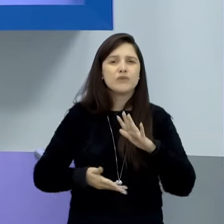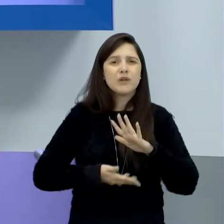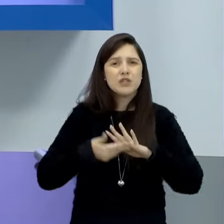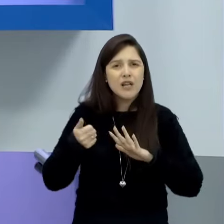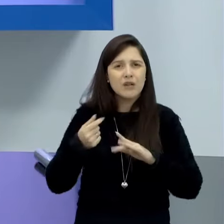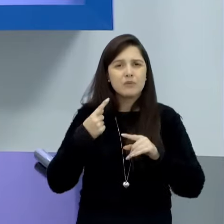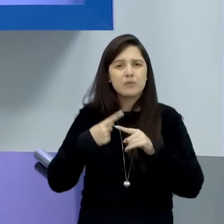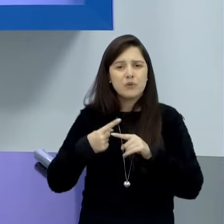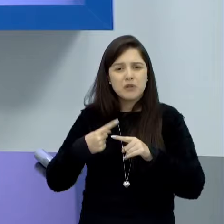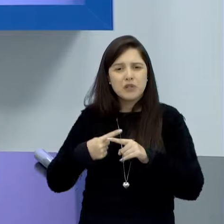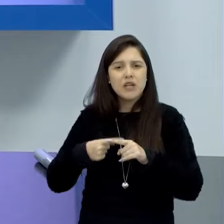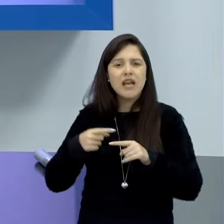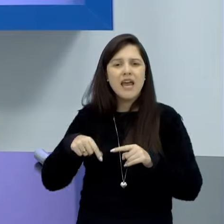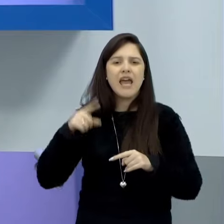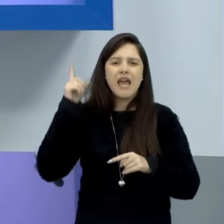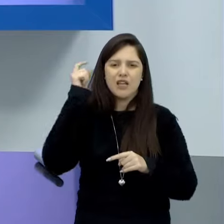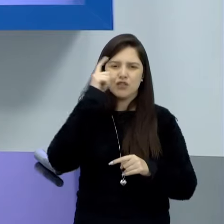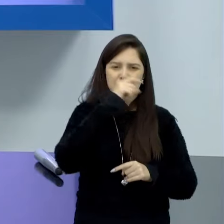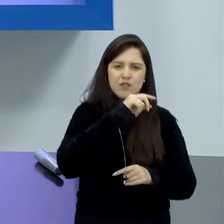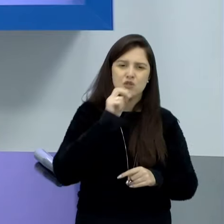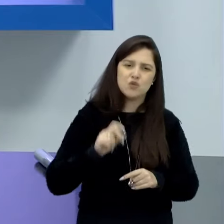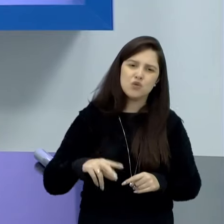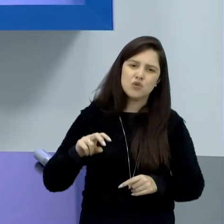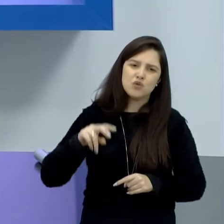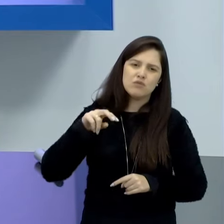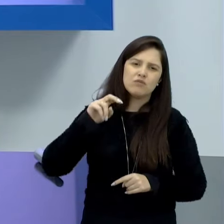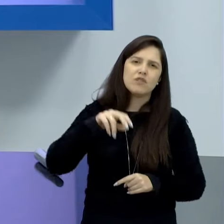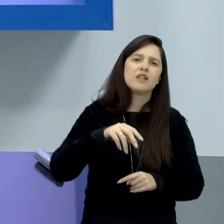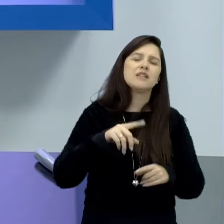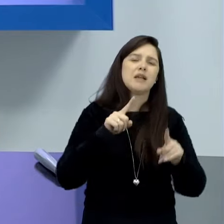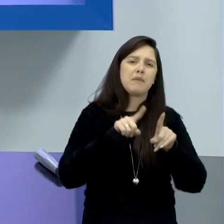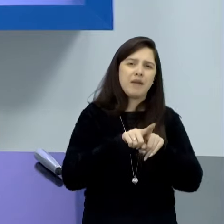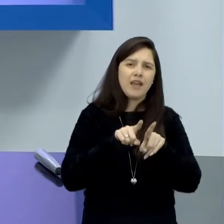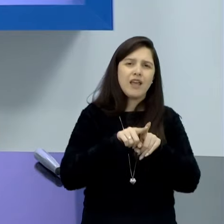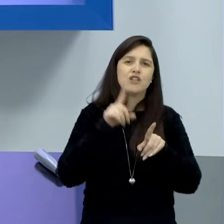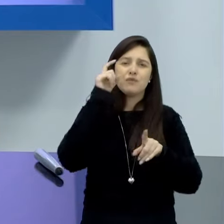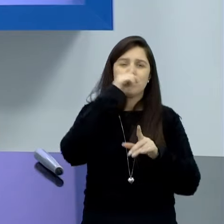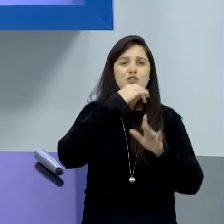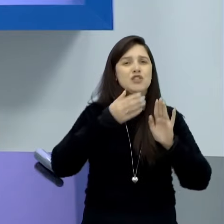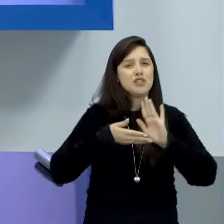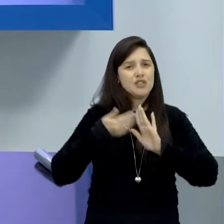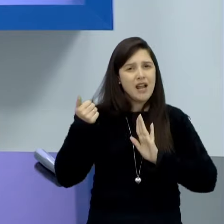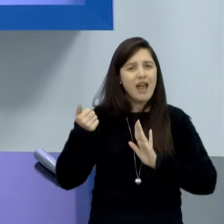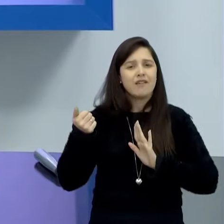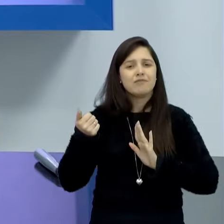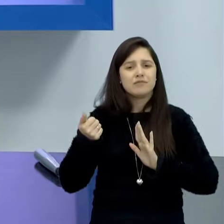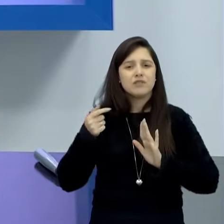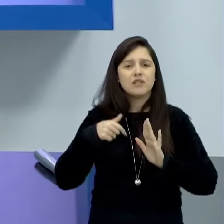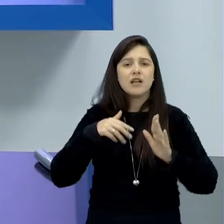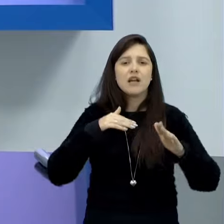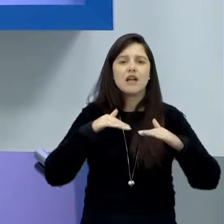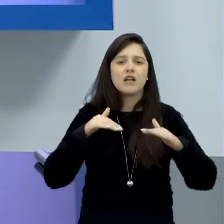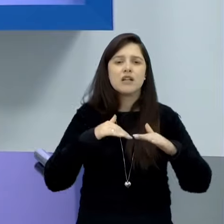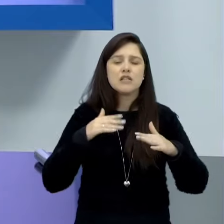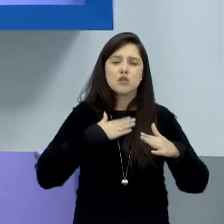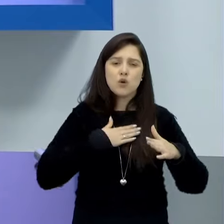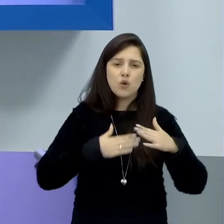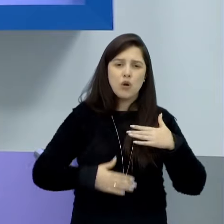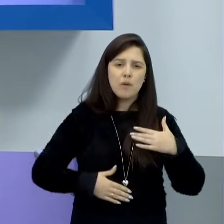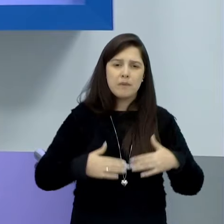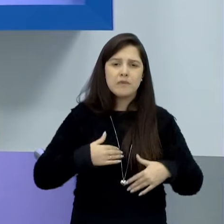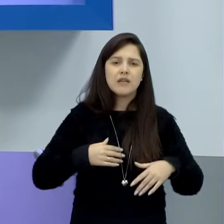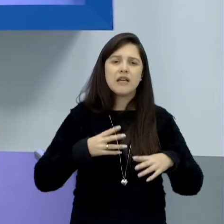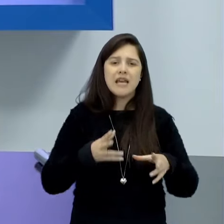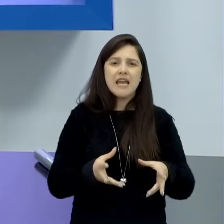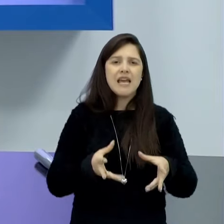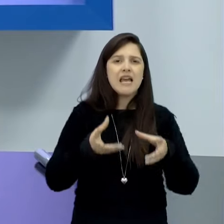quê? É muito difícil subir e também é muito difícil retirar o corpo. Então, esses corpos agora, eles